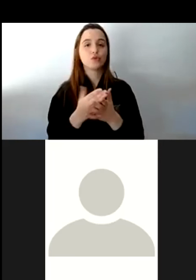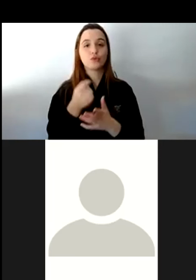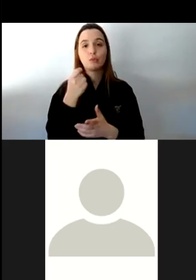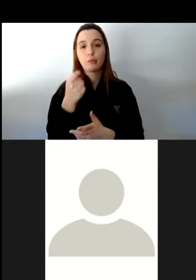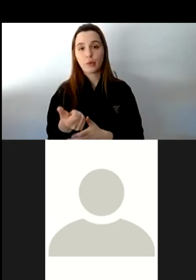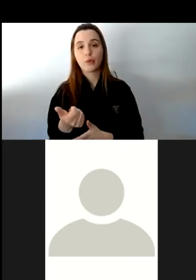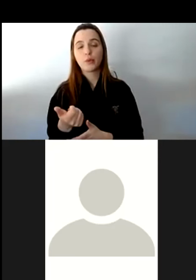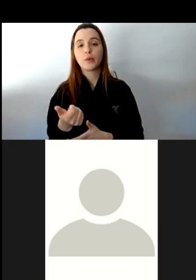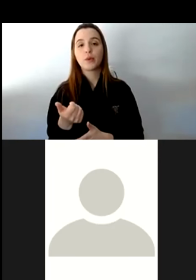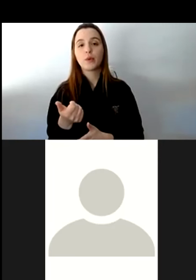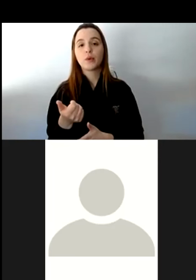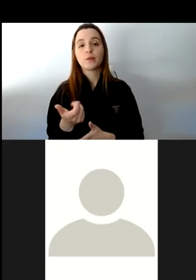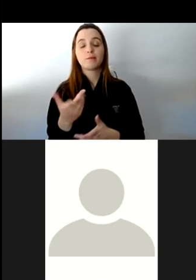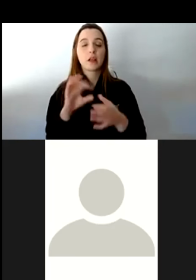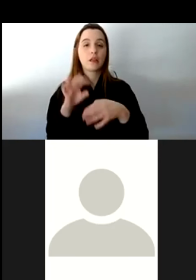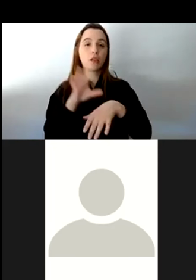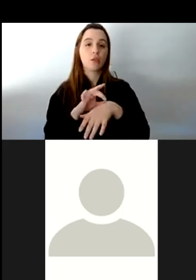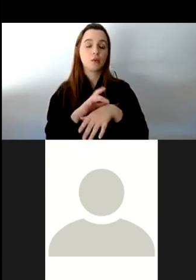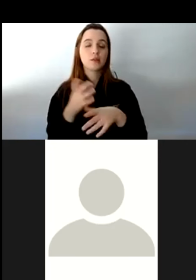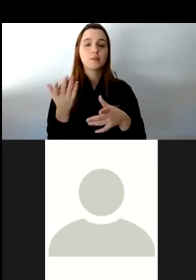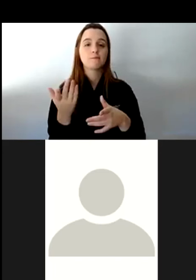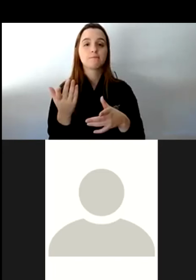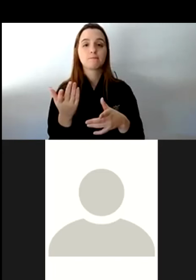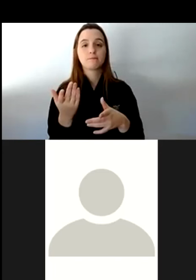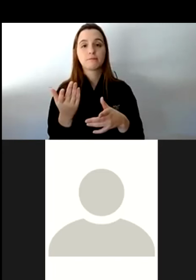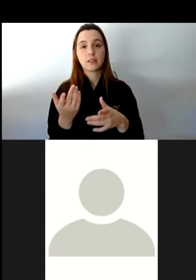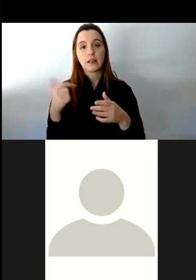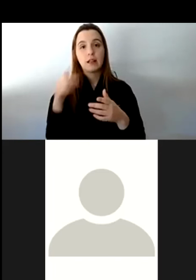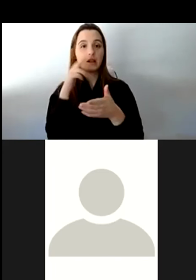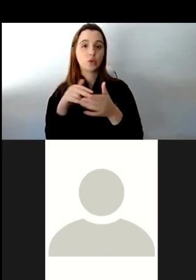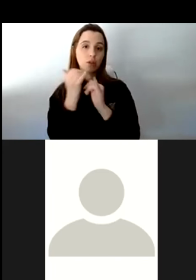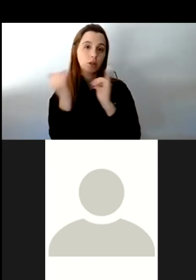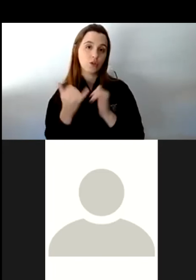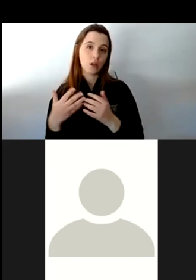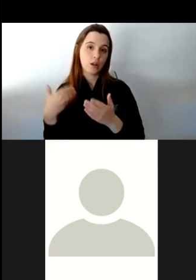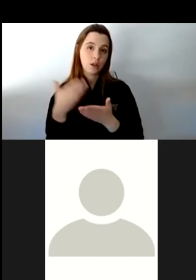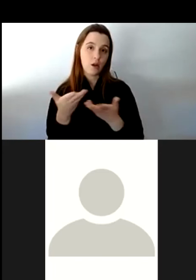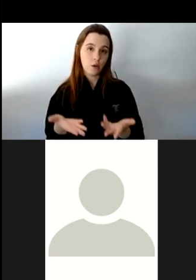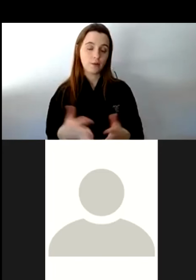que estão disponíveis na literatura internacional até ao momento. Podia-me passar, por favor, o seguinte.